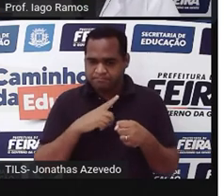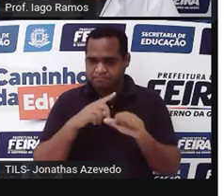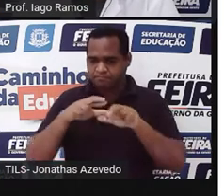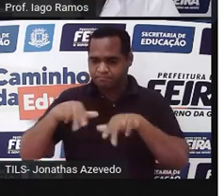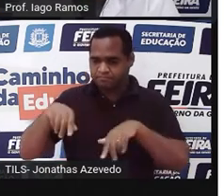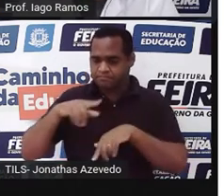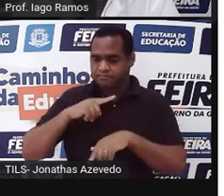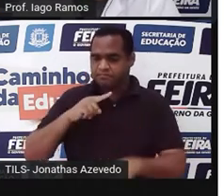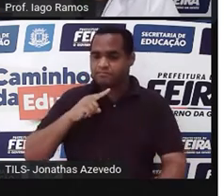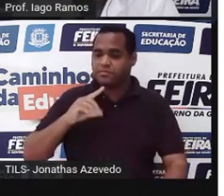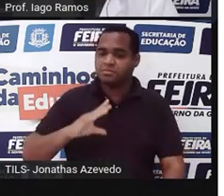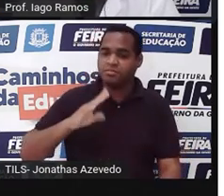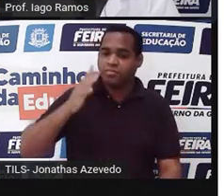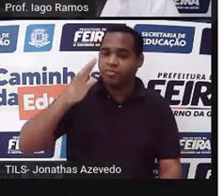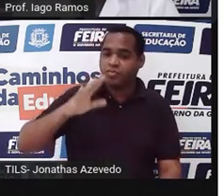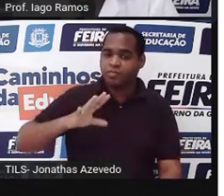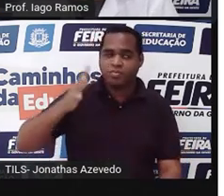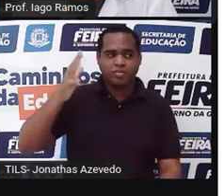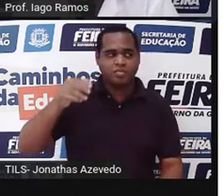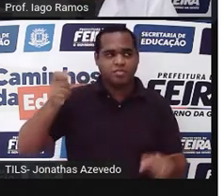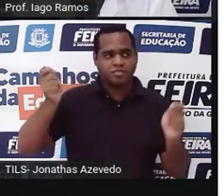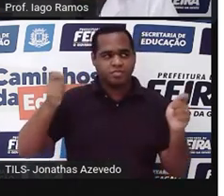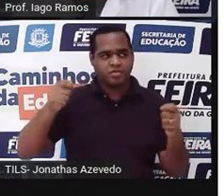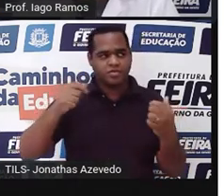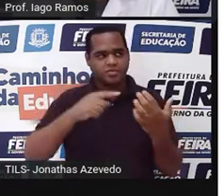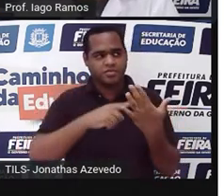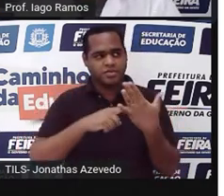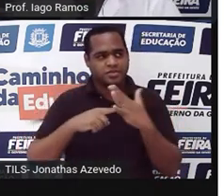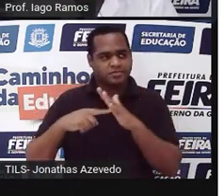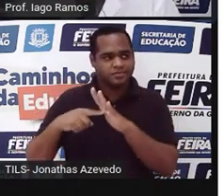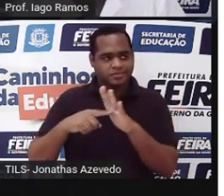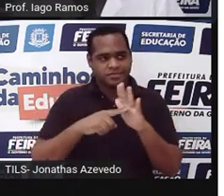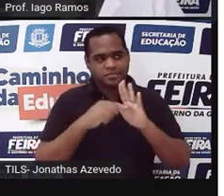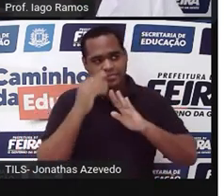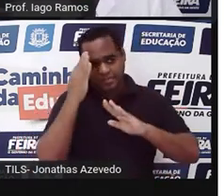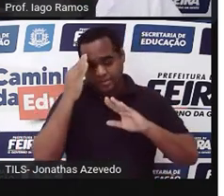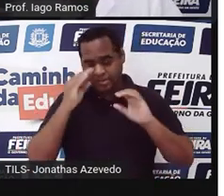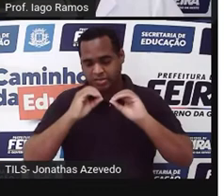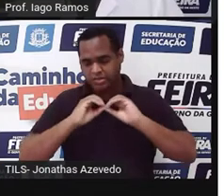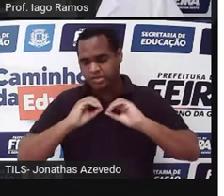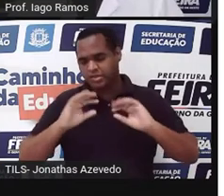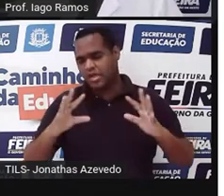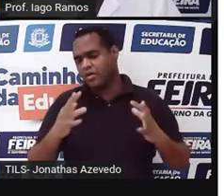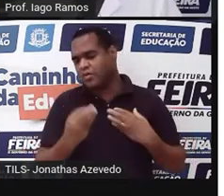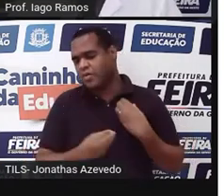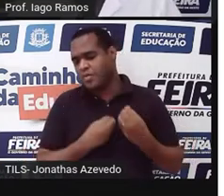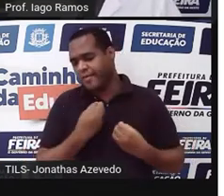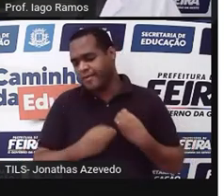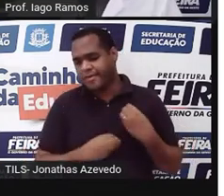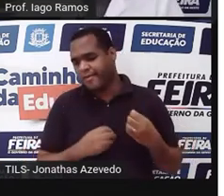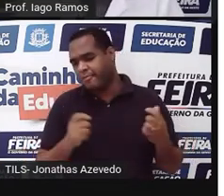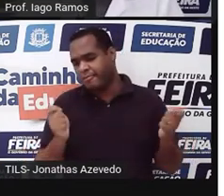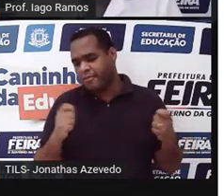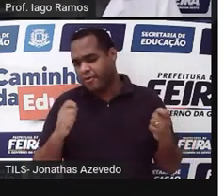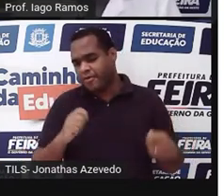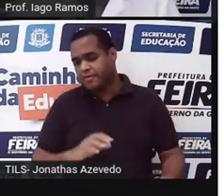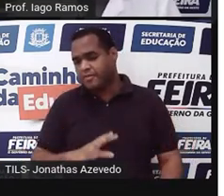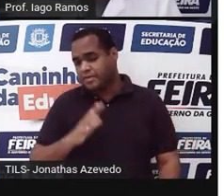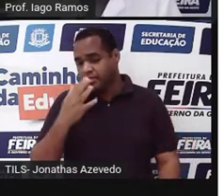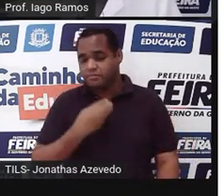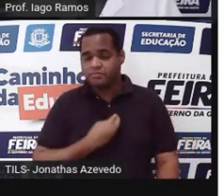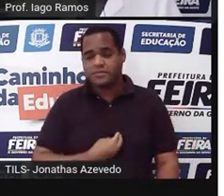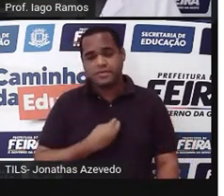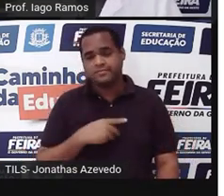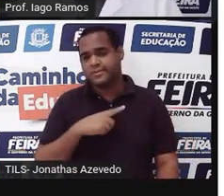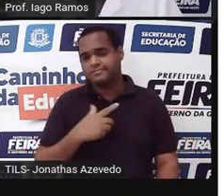hipotéticas podem nos ajudar a entender situações que de fato possam acontecer no mundo